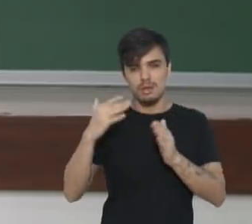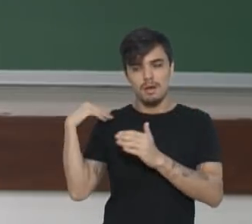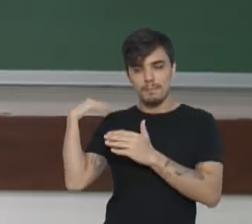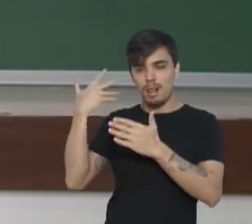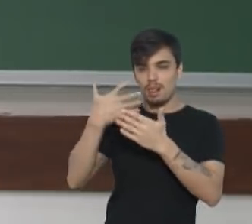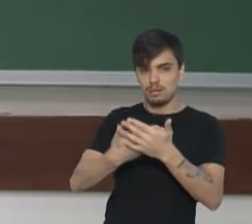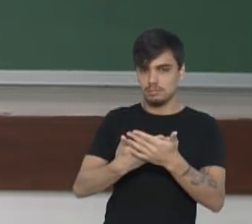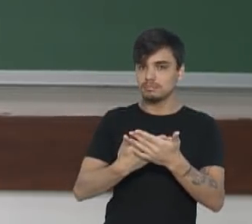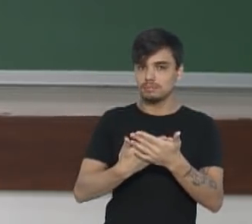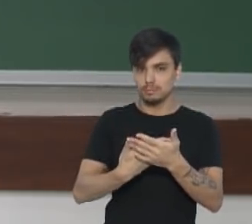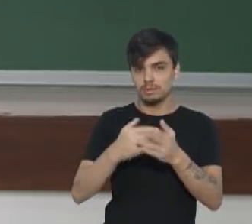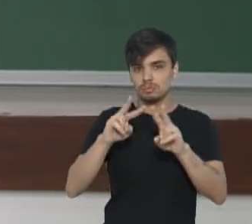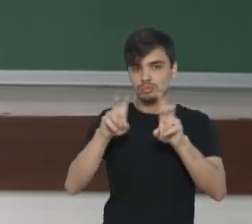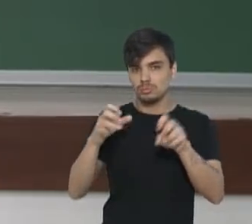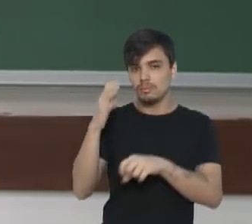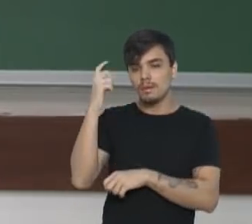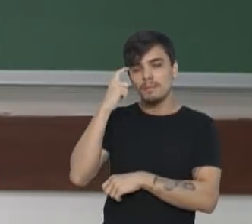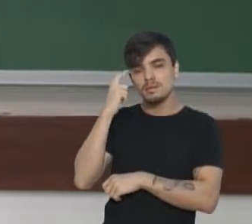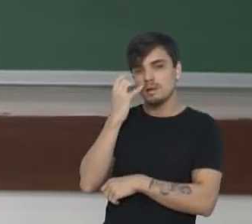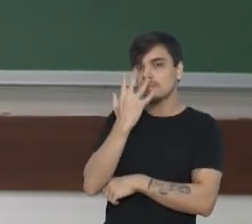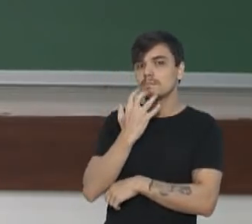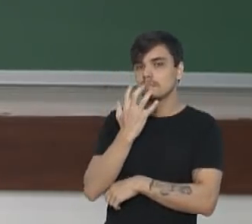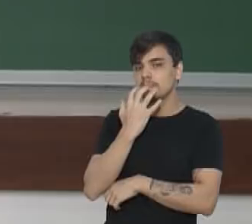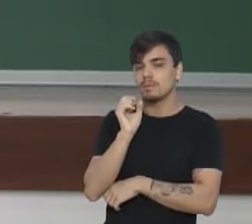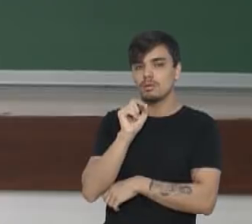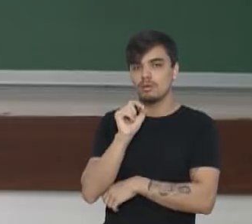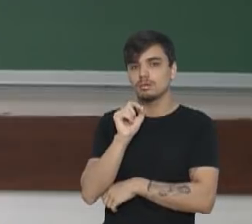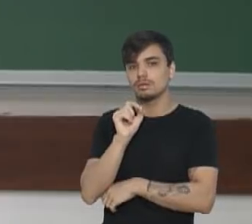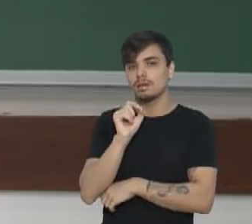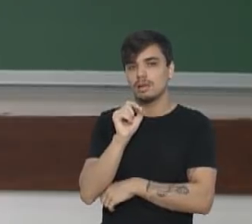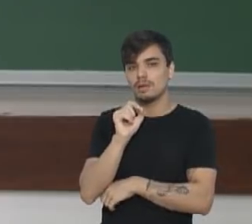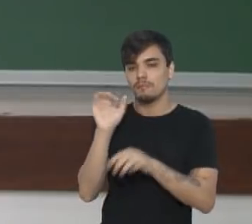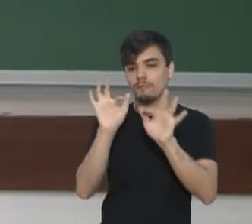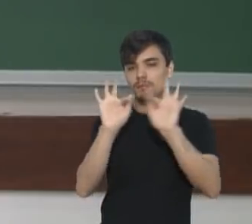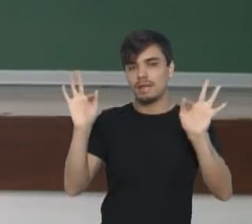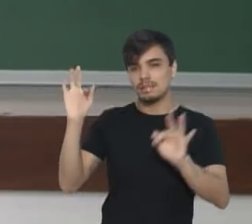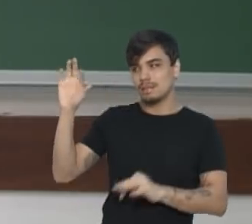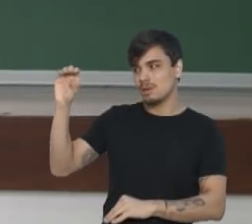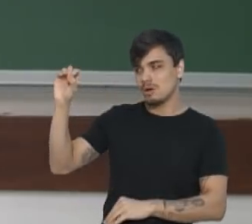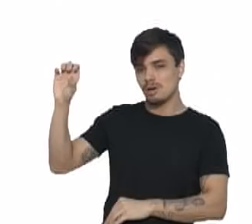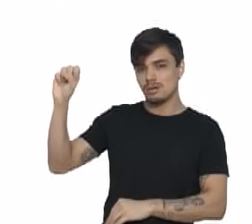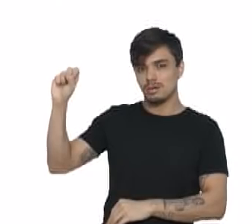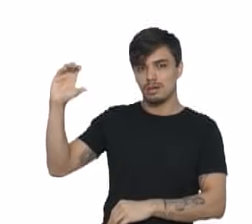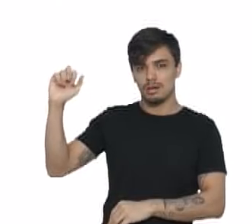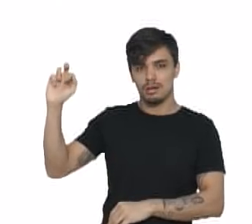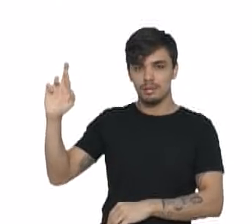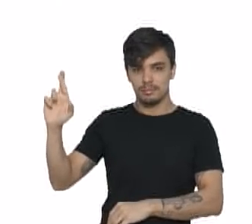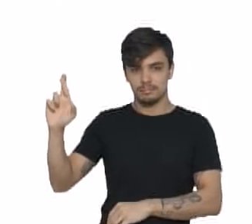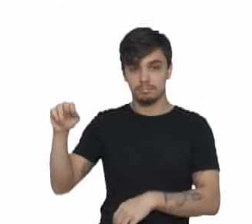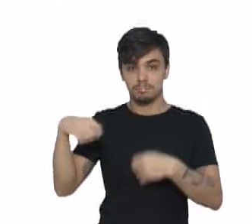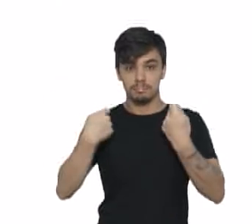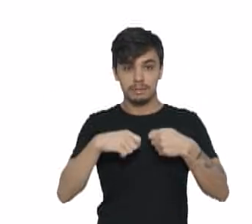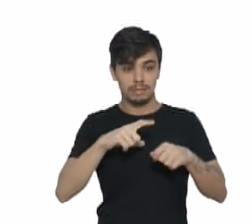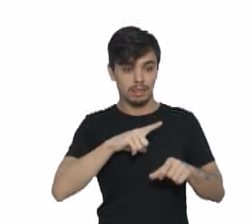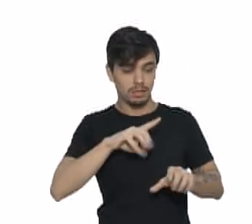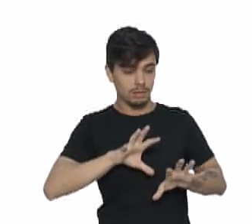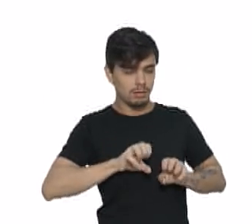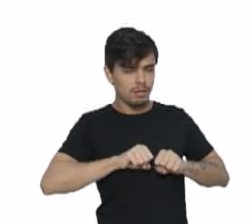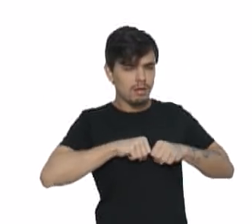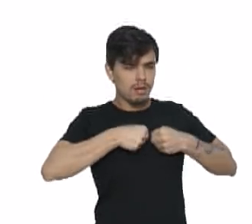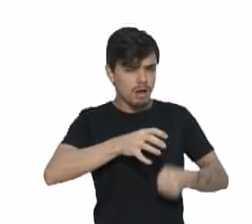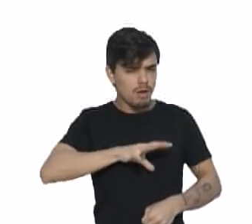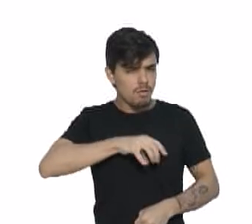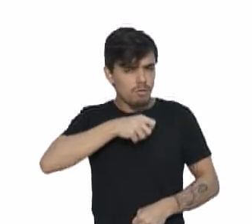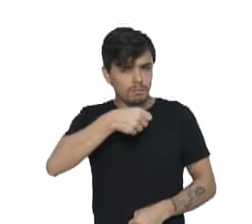aulas sobre o pensamento do Nietzsche, né? Justamente essa frase do Oscar Wilde que dizia ali, né? É preciso ter muita coragem,